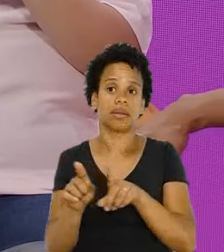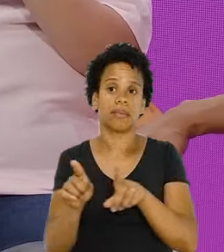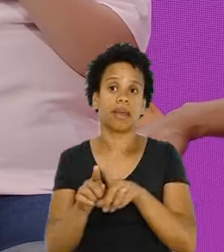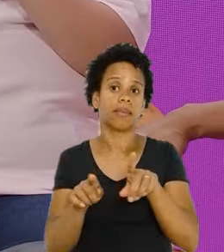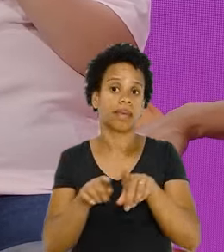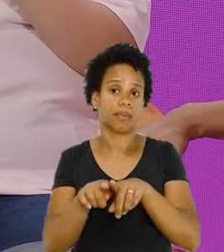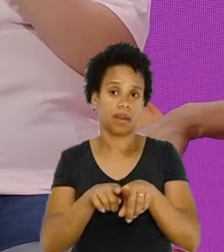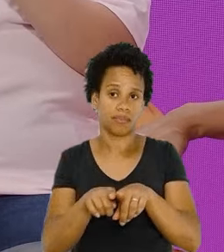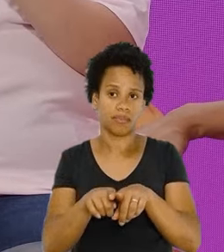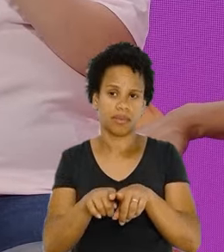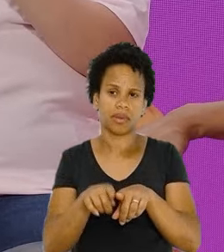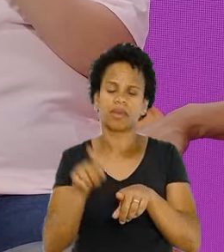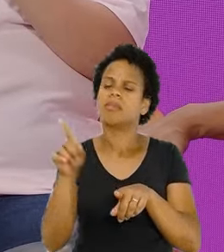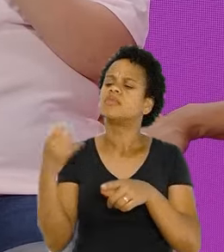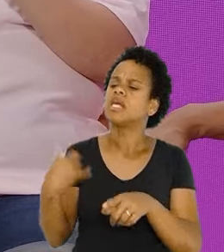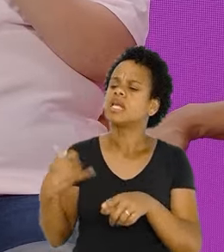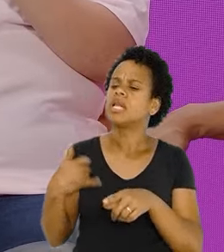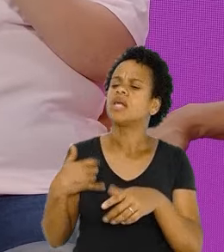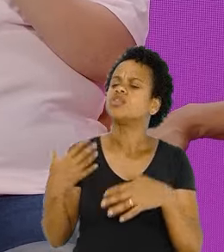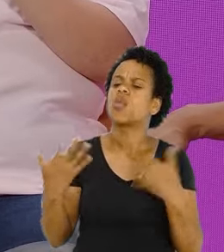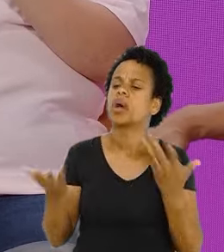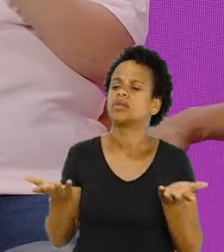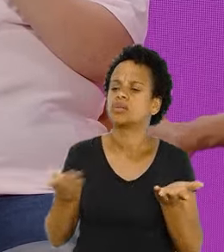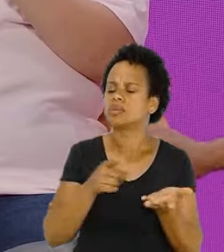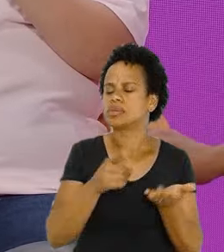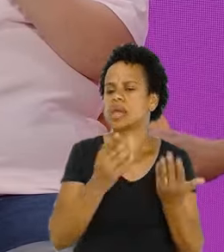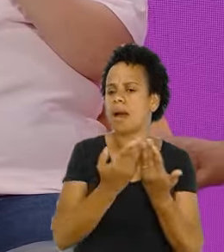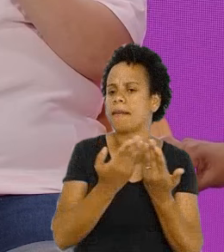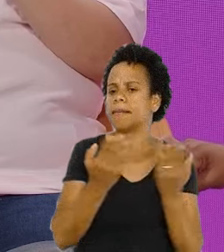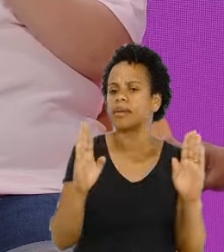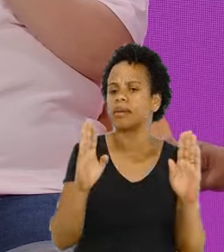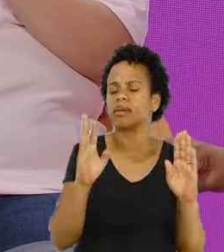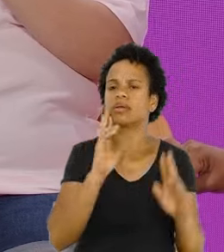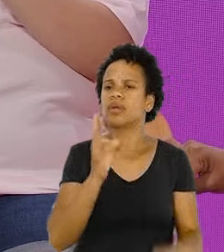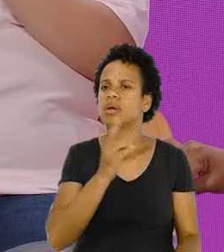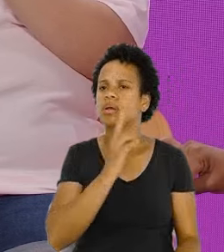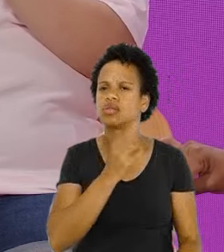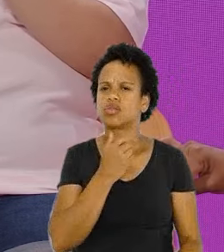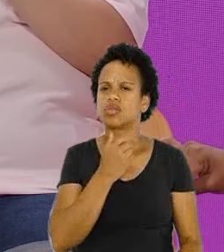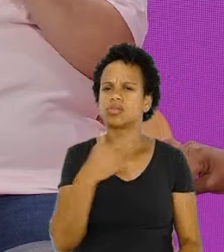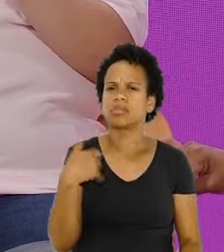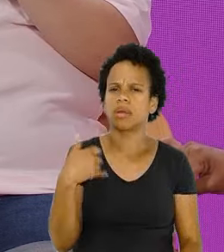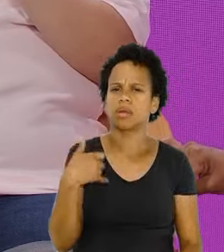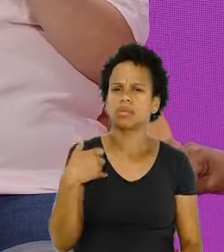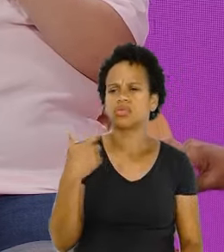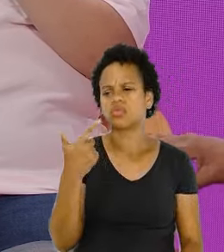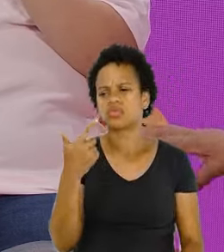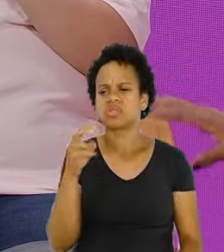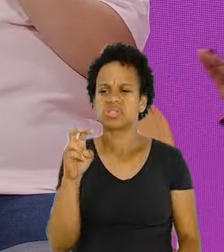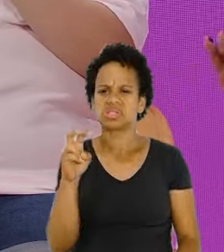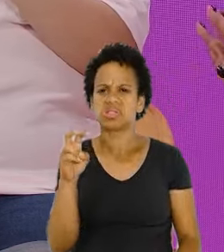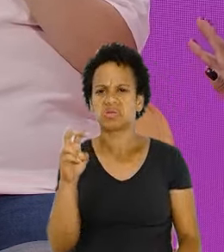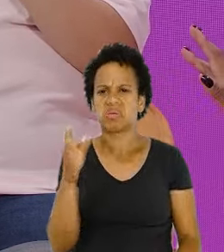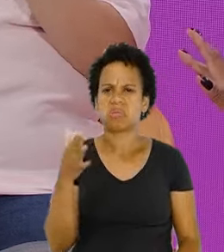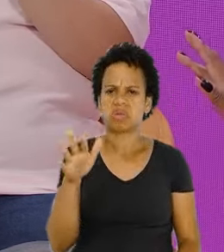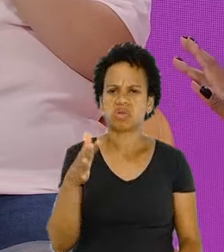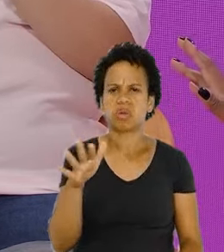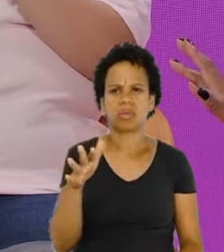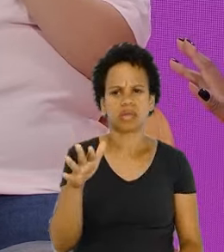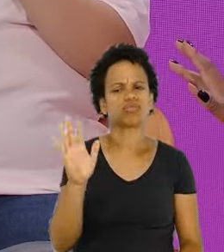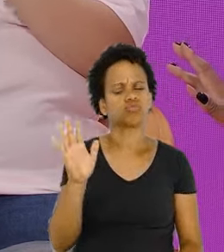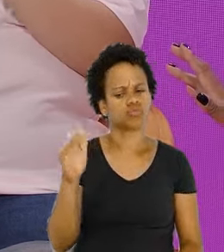tava com quantos anos quando você pensou abrir o restaurante 25 anos já uma